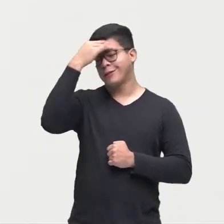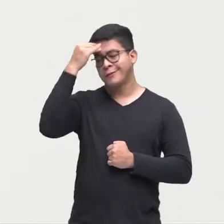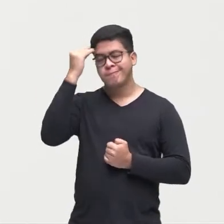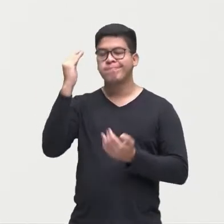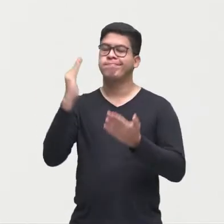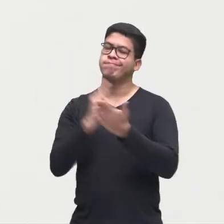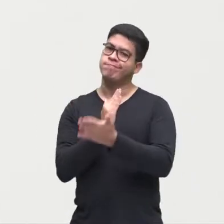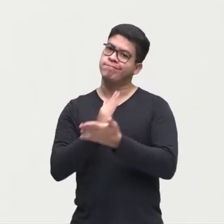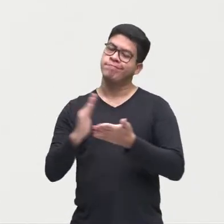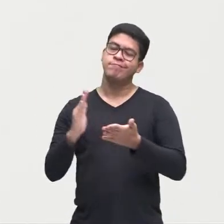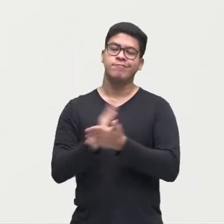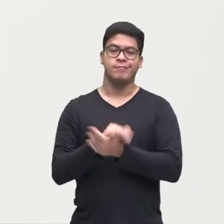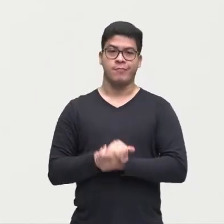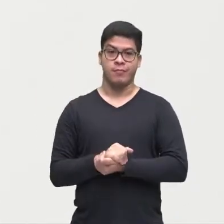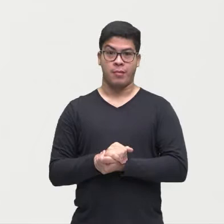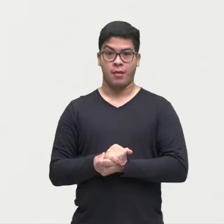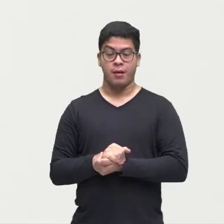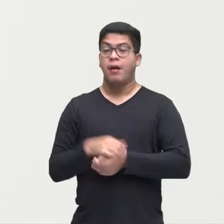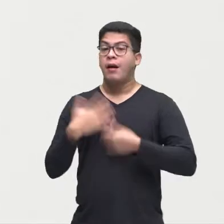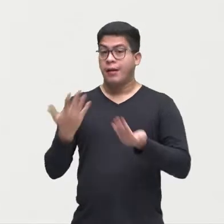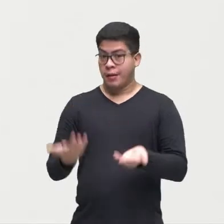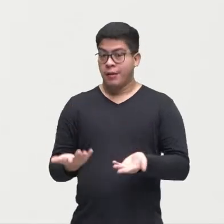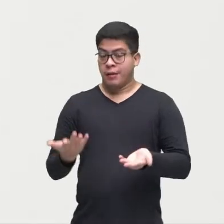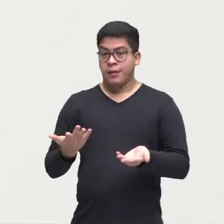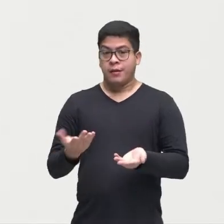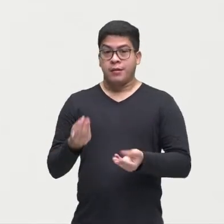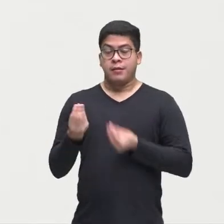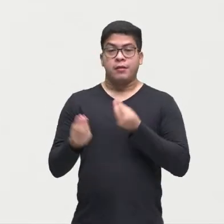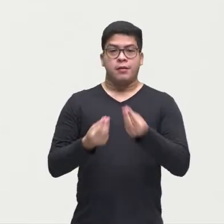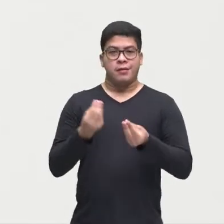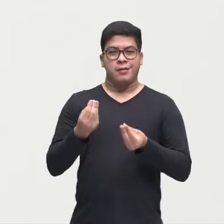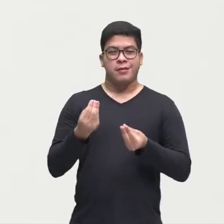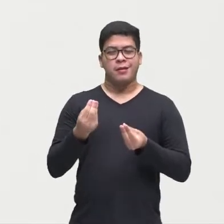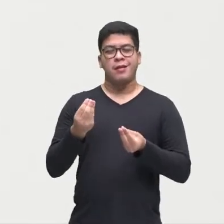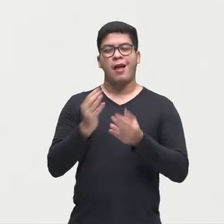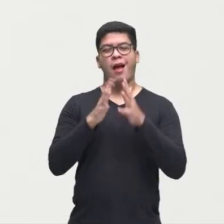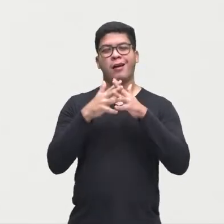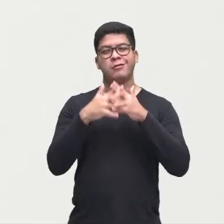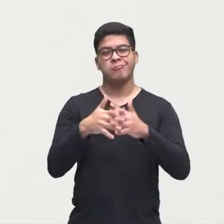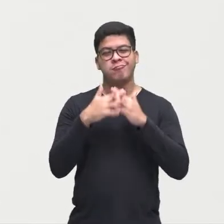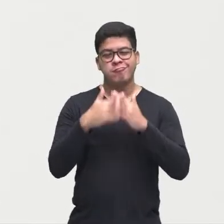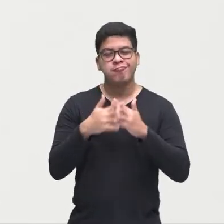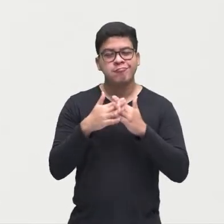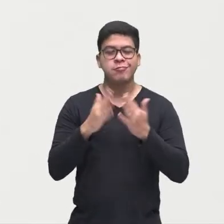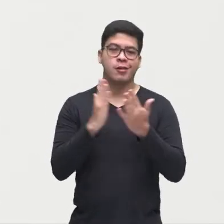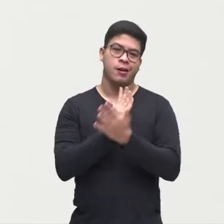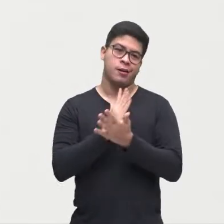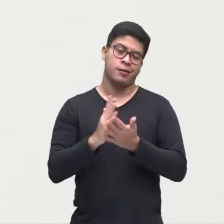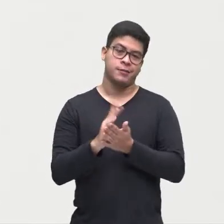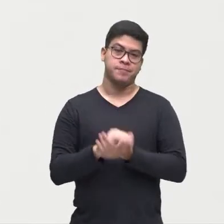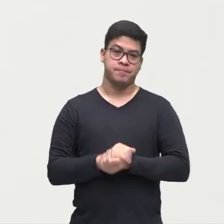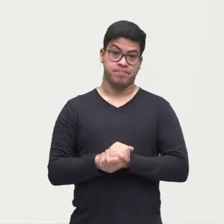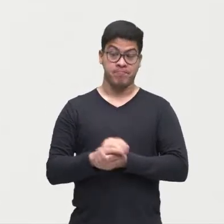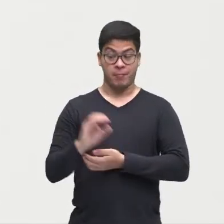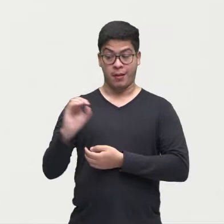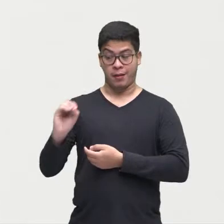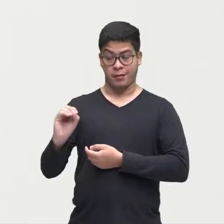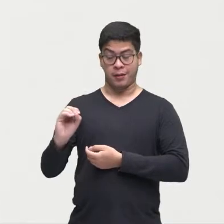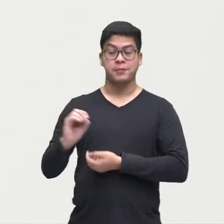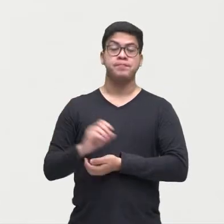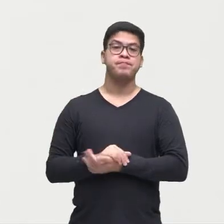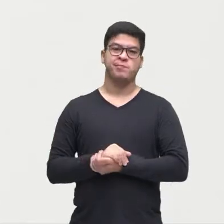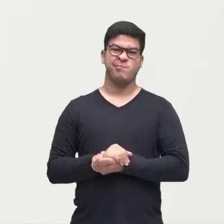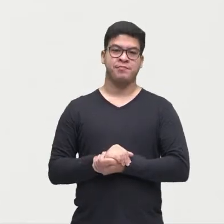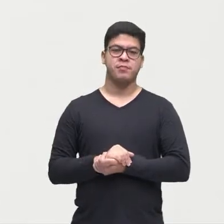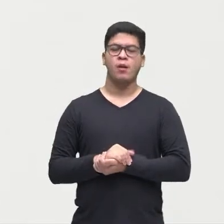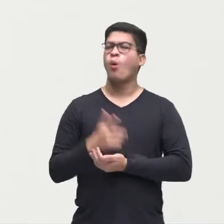O zero e o um, por exemplo, né, são números assim que nos confundem na matemática, né? Vamos lá, uma outra forma